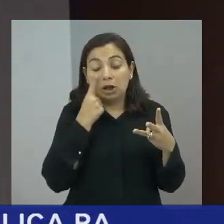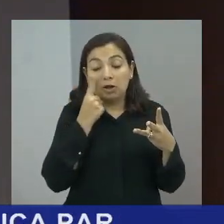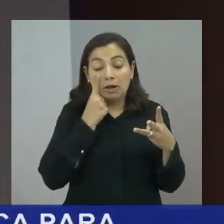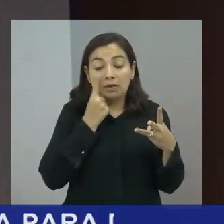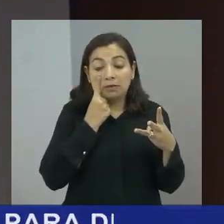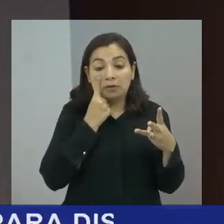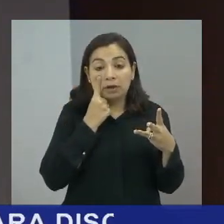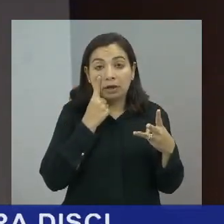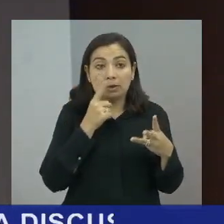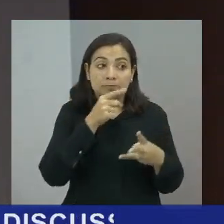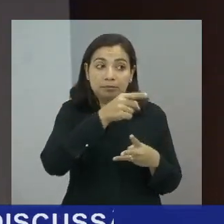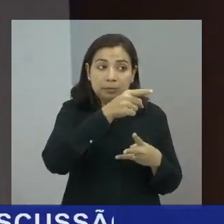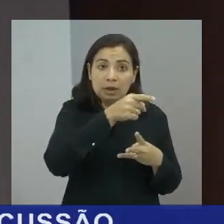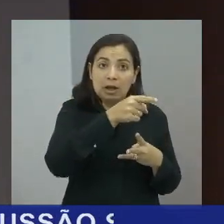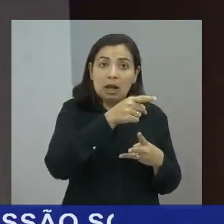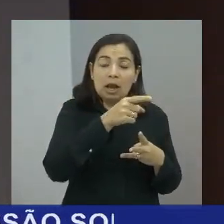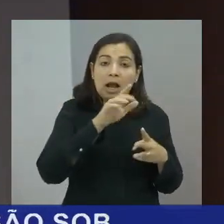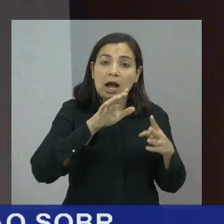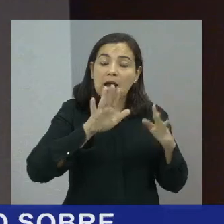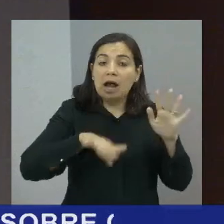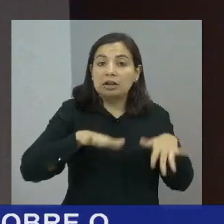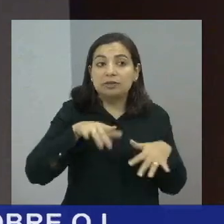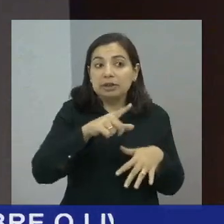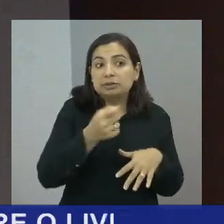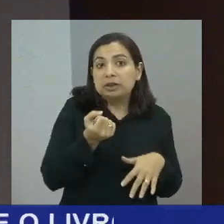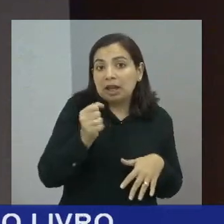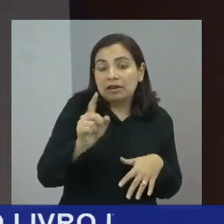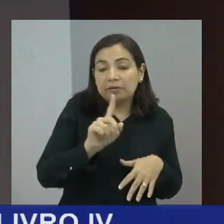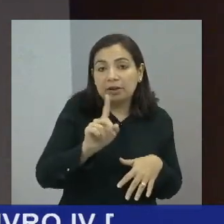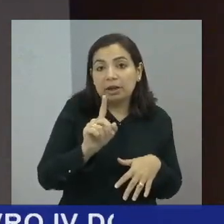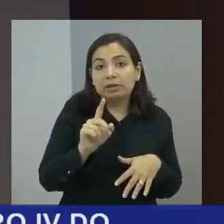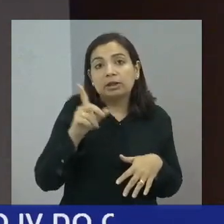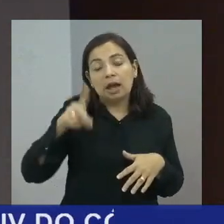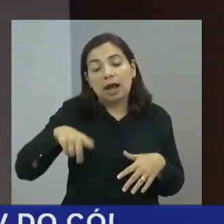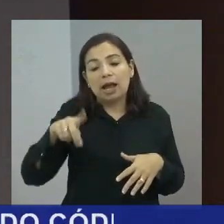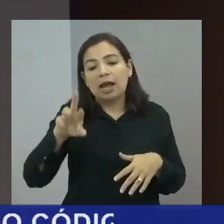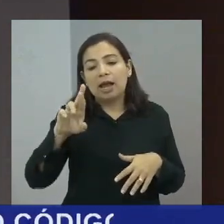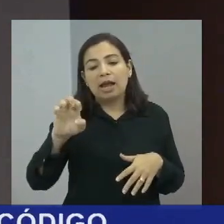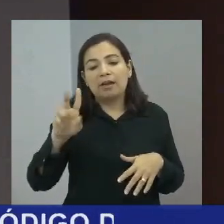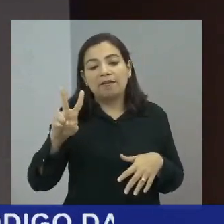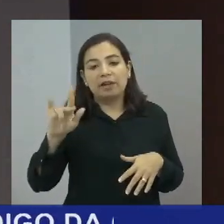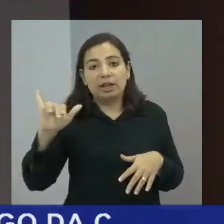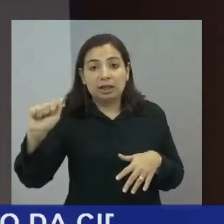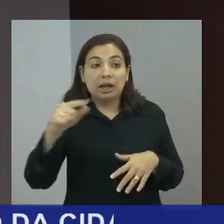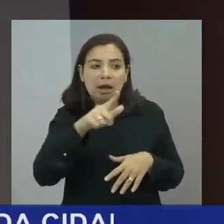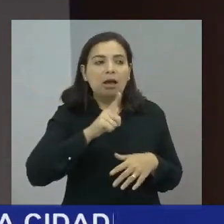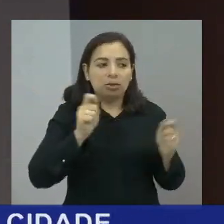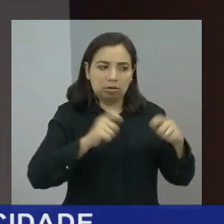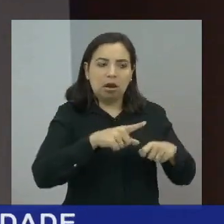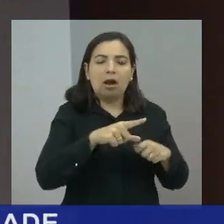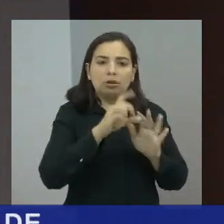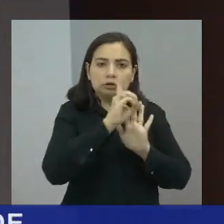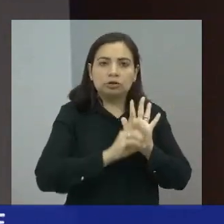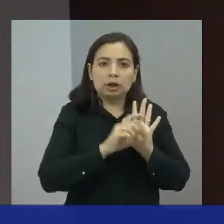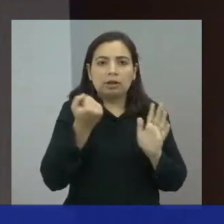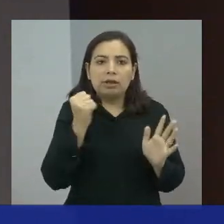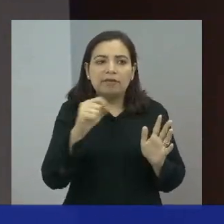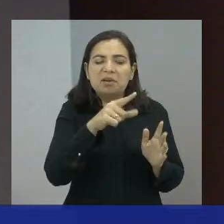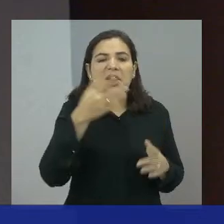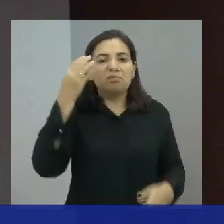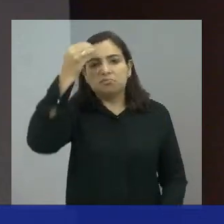trabalho de se defender, e a gente chama isso de revelia, quando ele tem o direito de se defender e não se